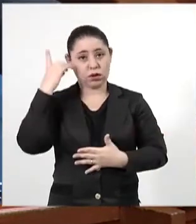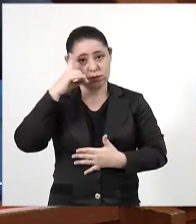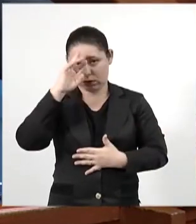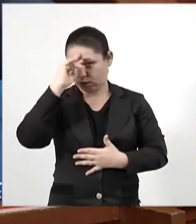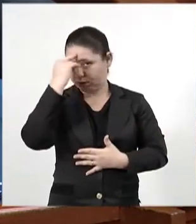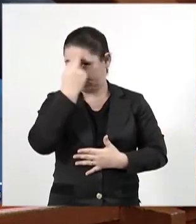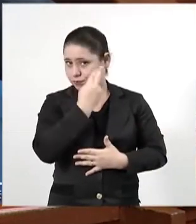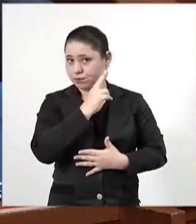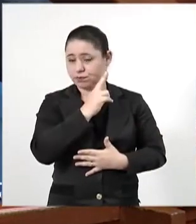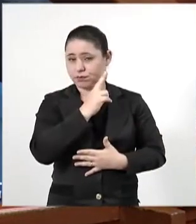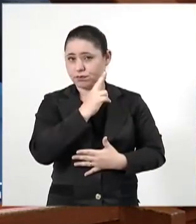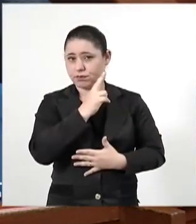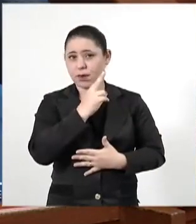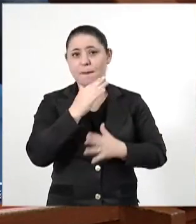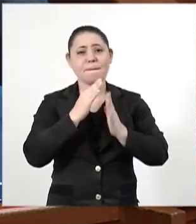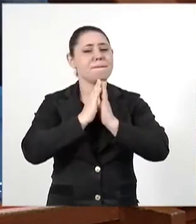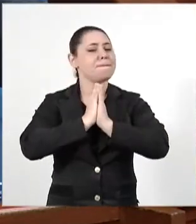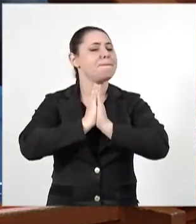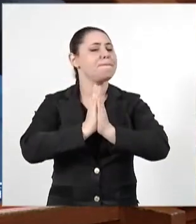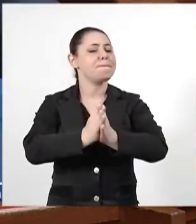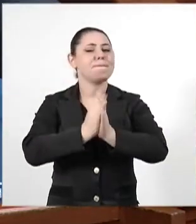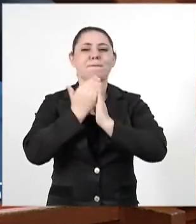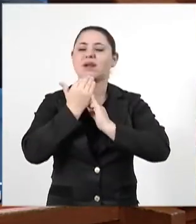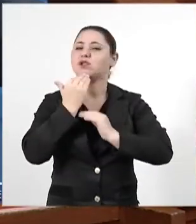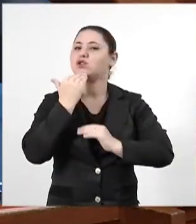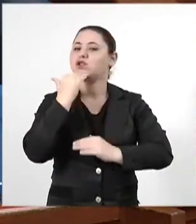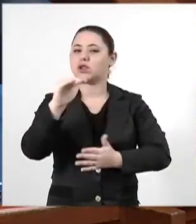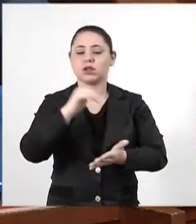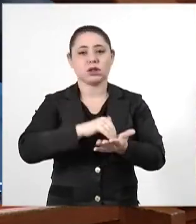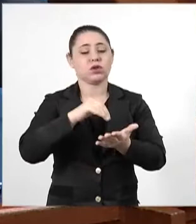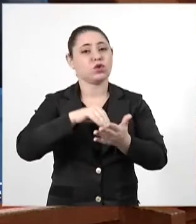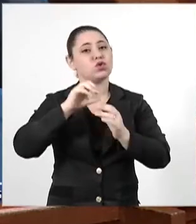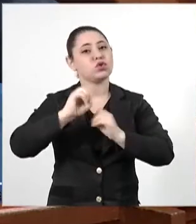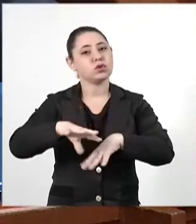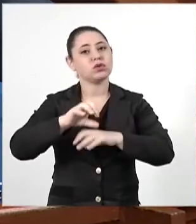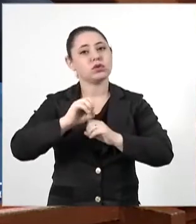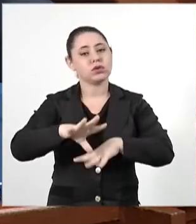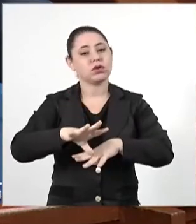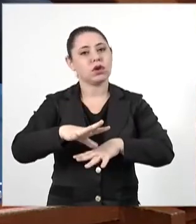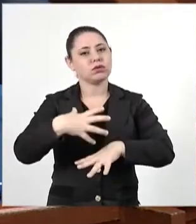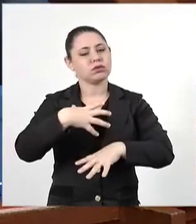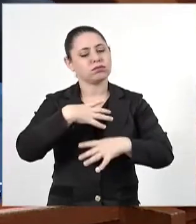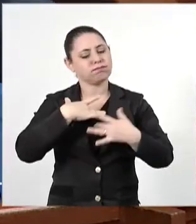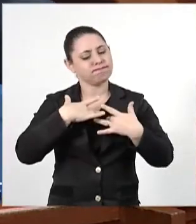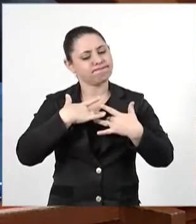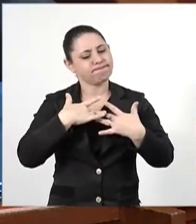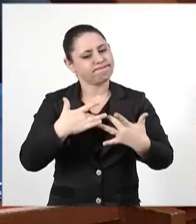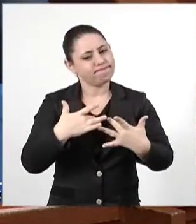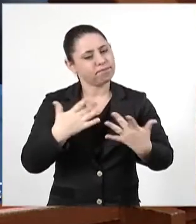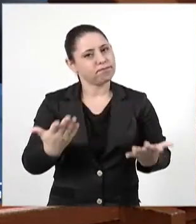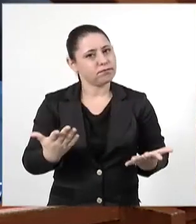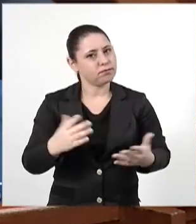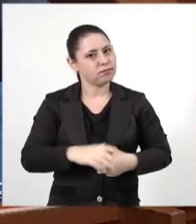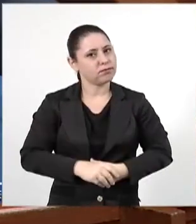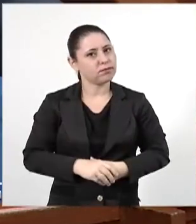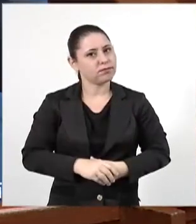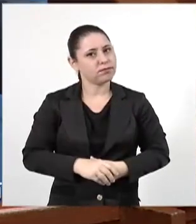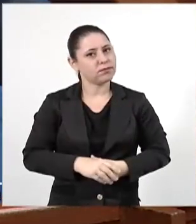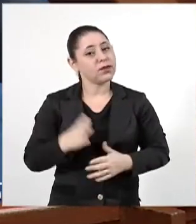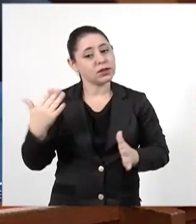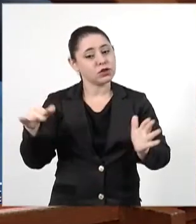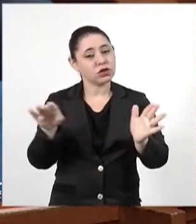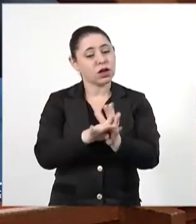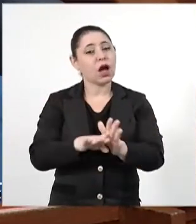professor Rinaldo, clamando à Secretaria de Educação para que sensibilize, e aí